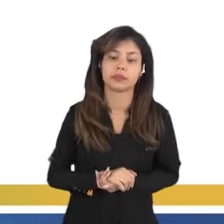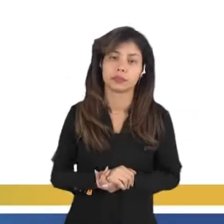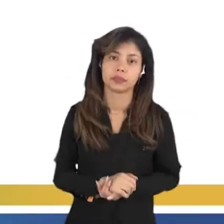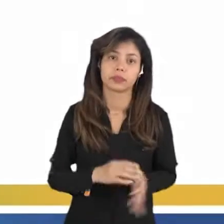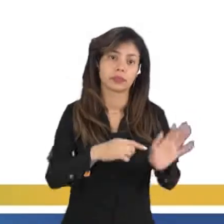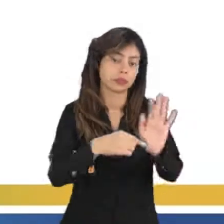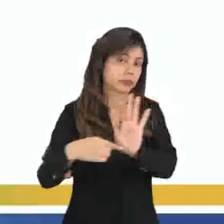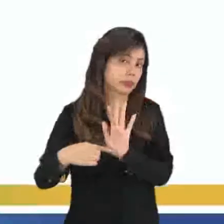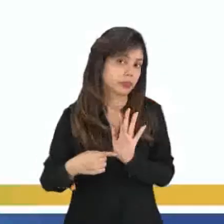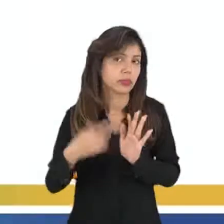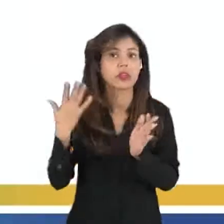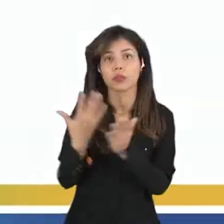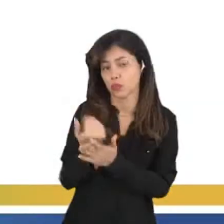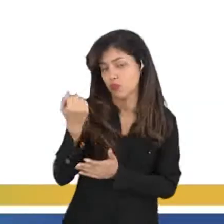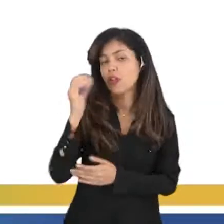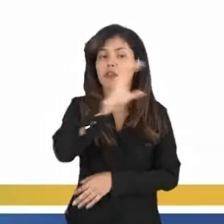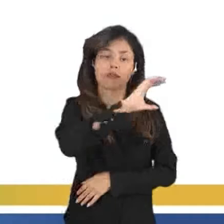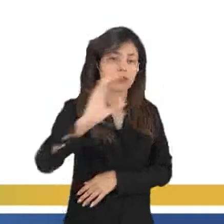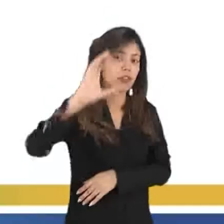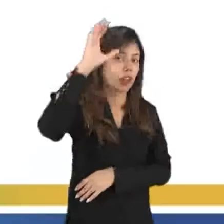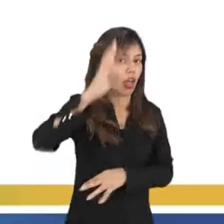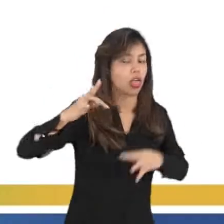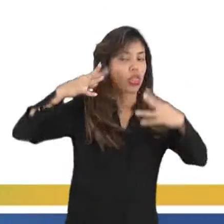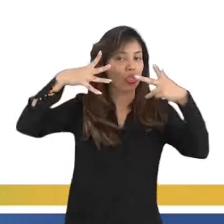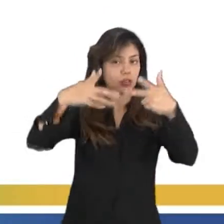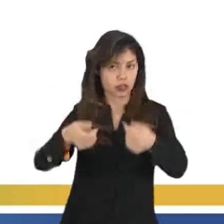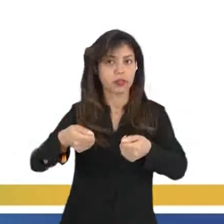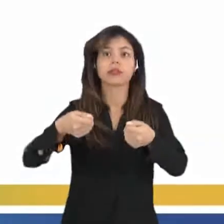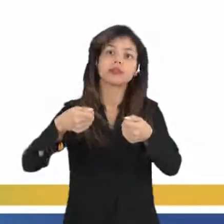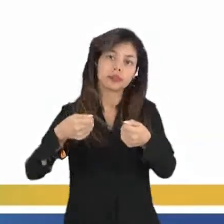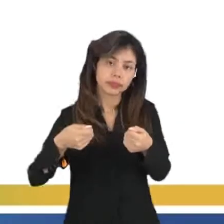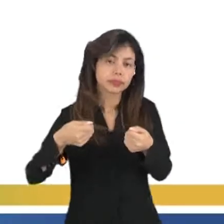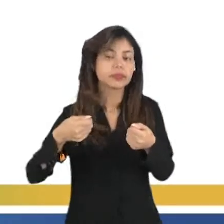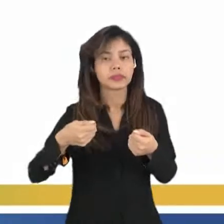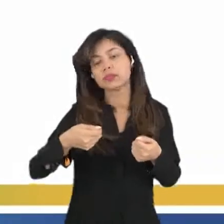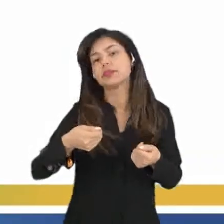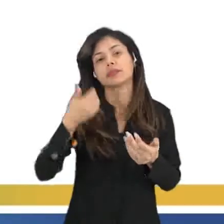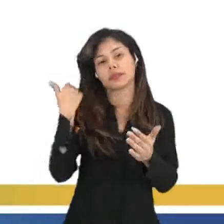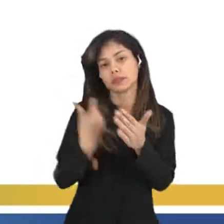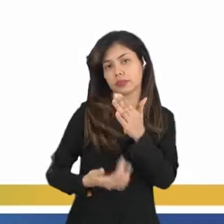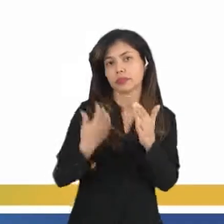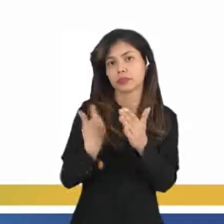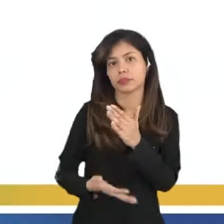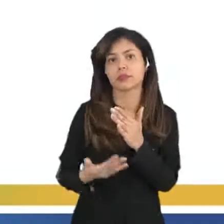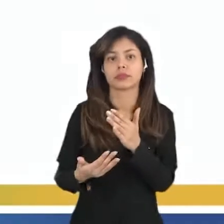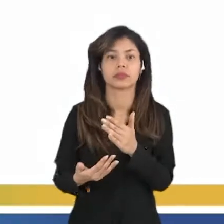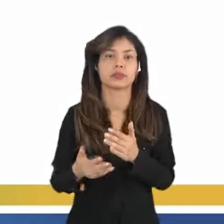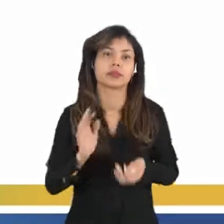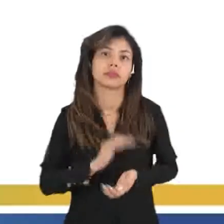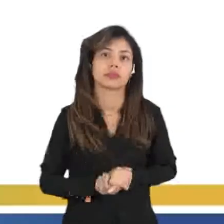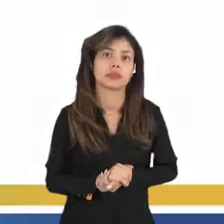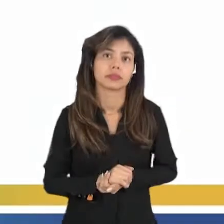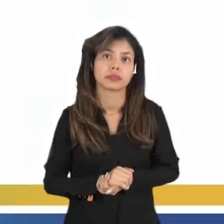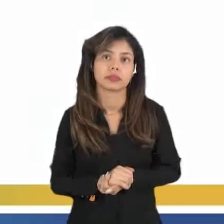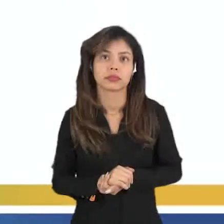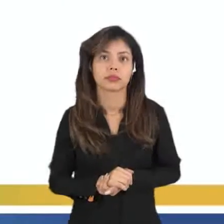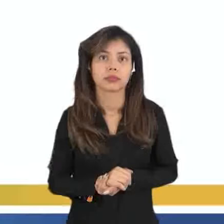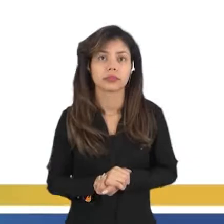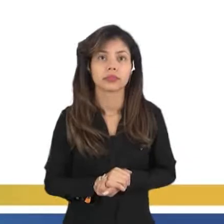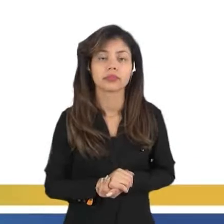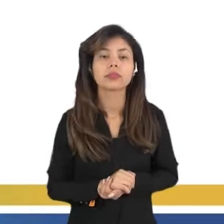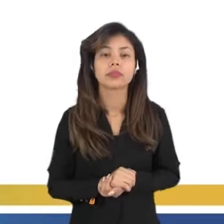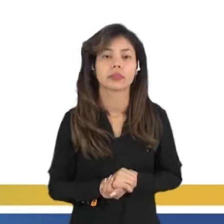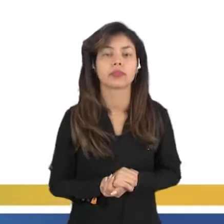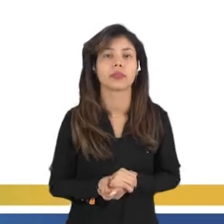os católicos querem totalmente perder essa vinculação direta com a